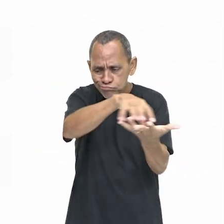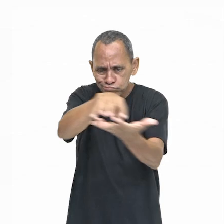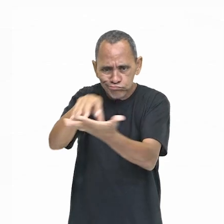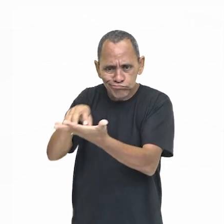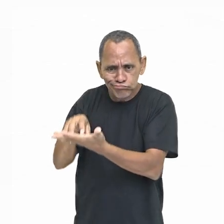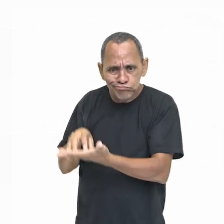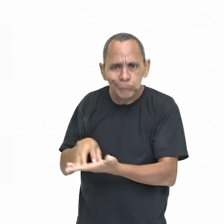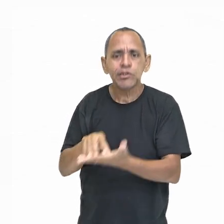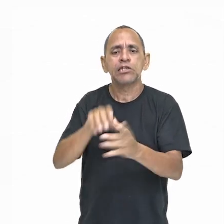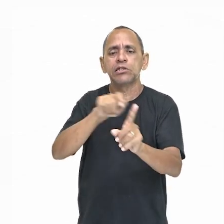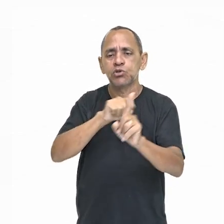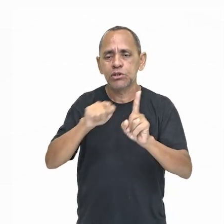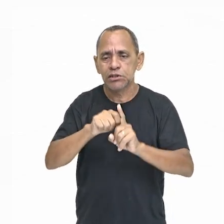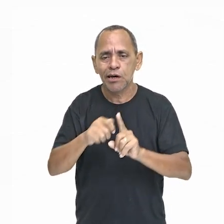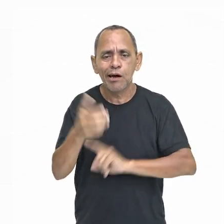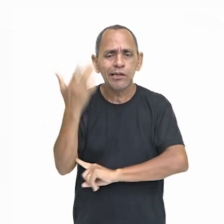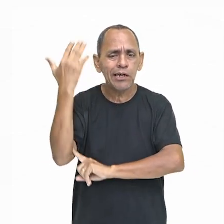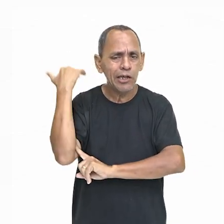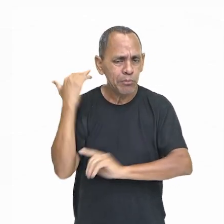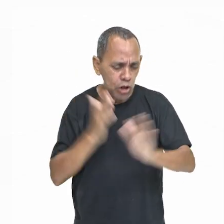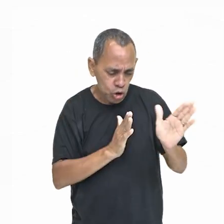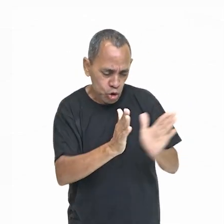pegando uma a uma e vai fazendo essa